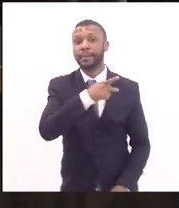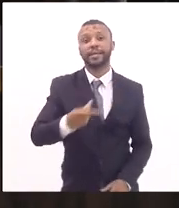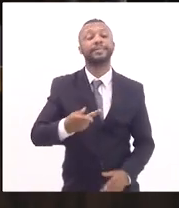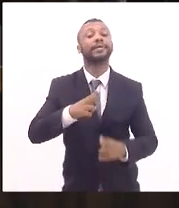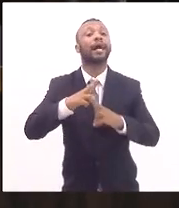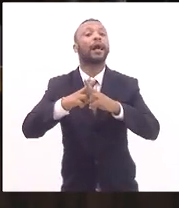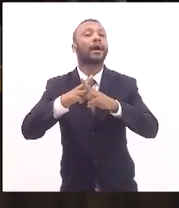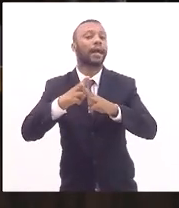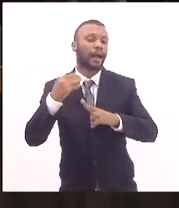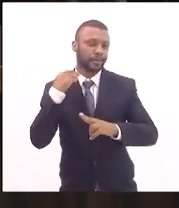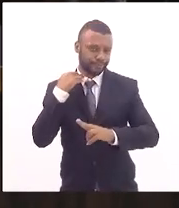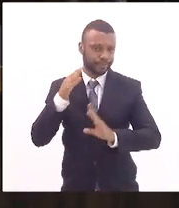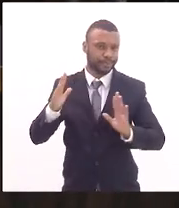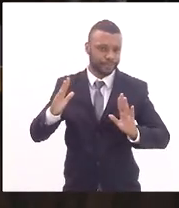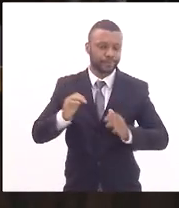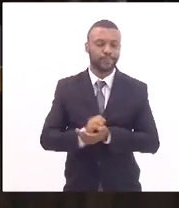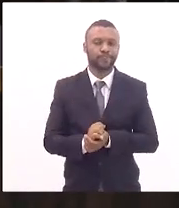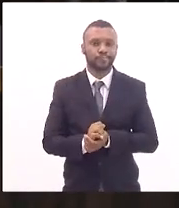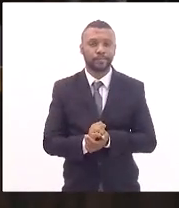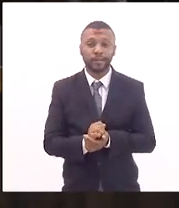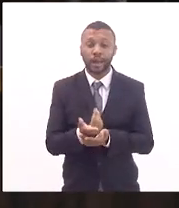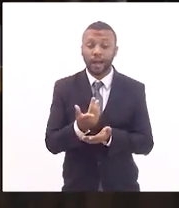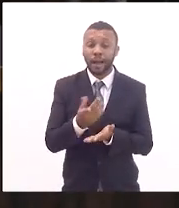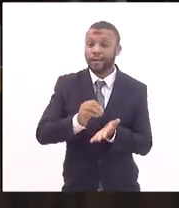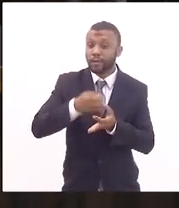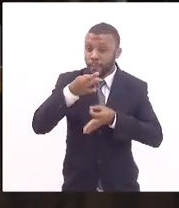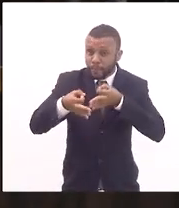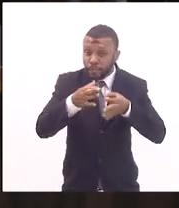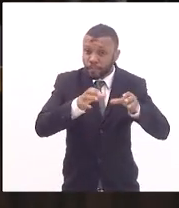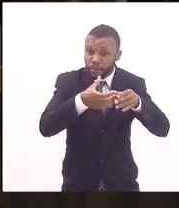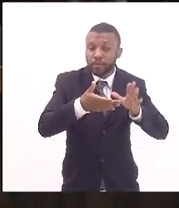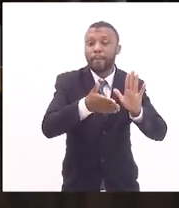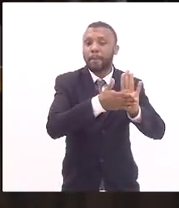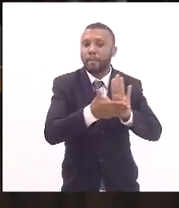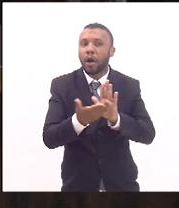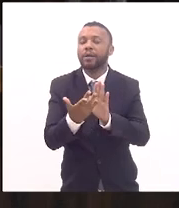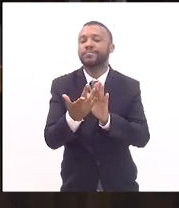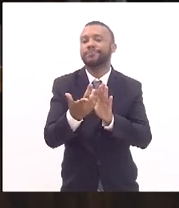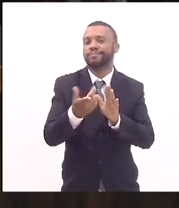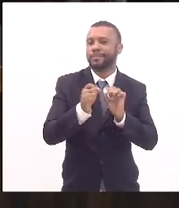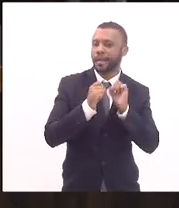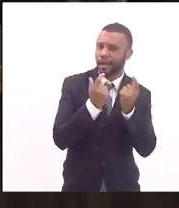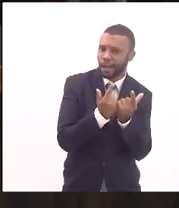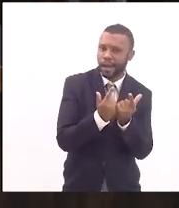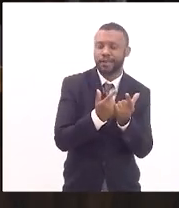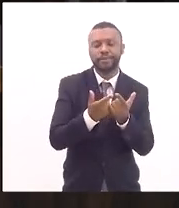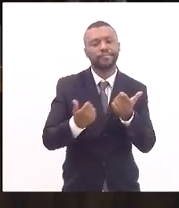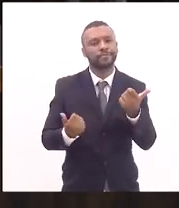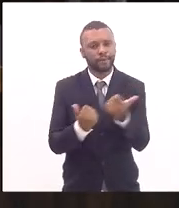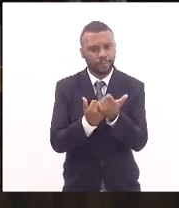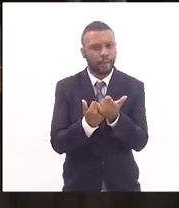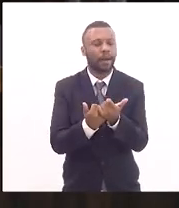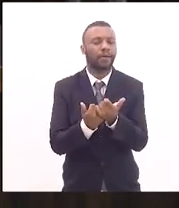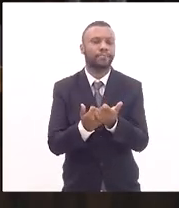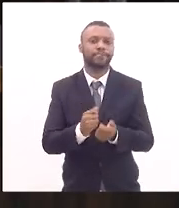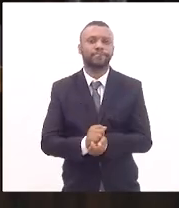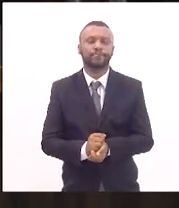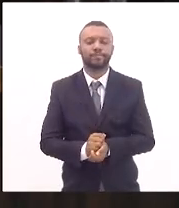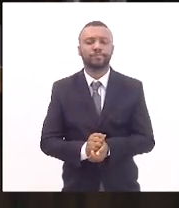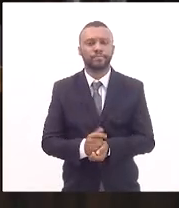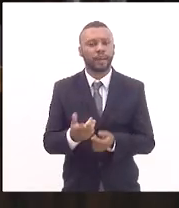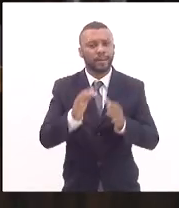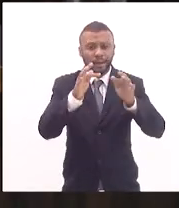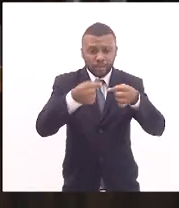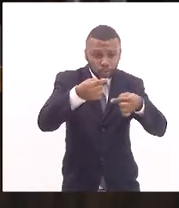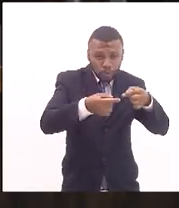Aparecida comissão de normas internas e proposições externas favorável relator Márcio canela em discussão na ver o que que era discutir